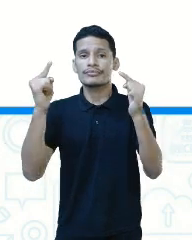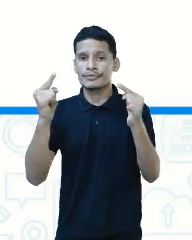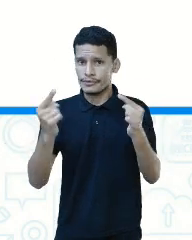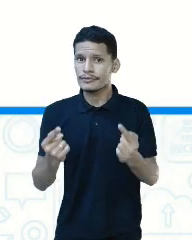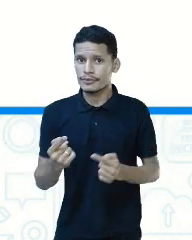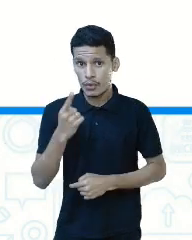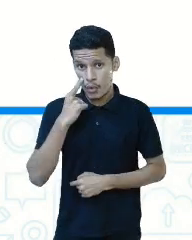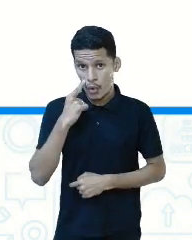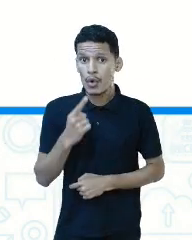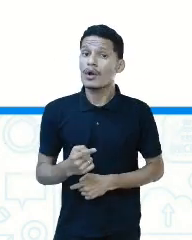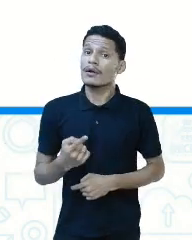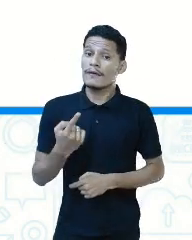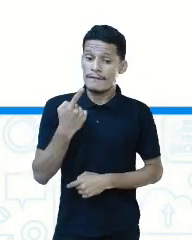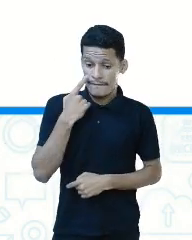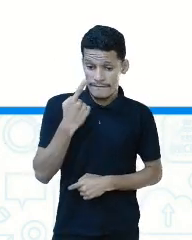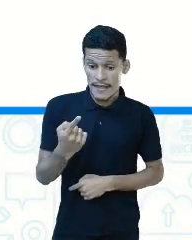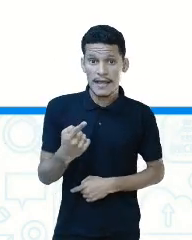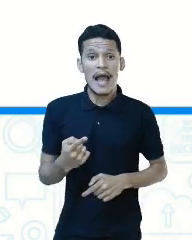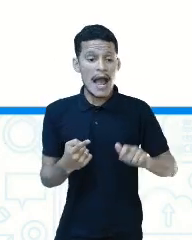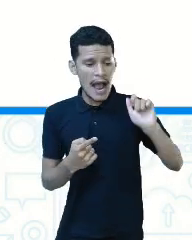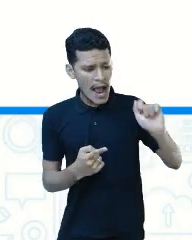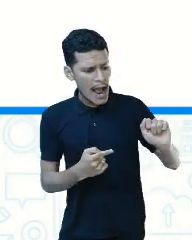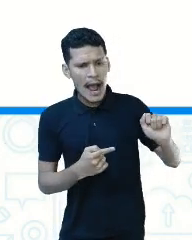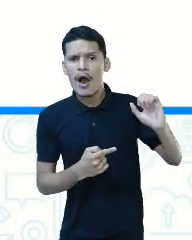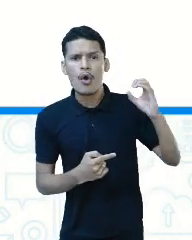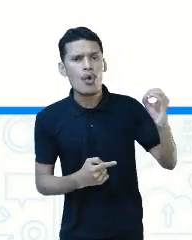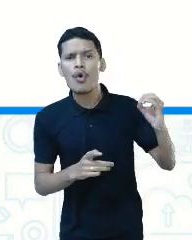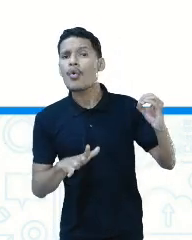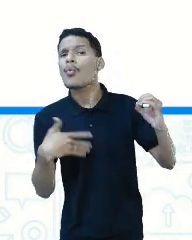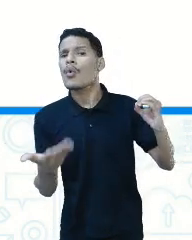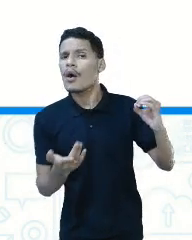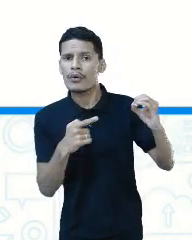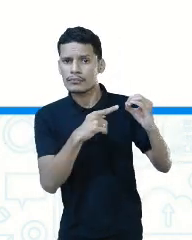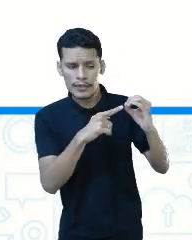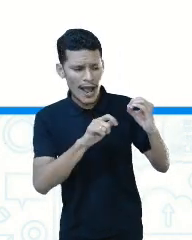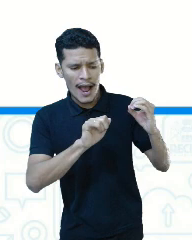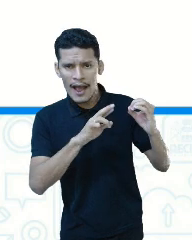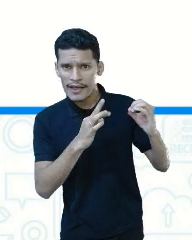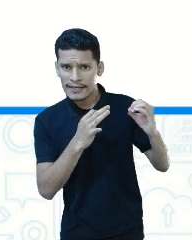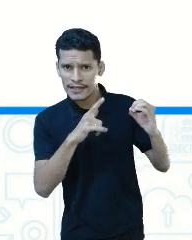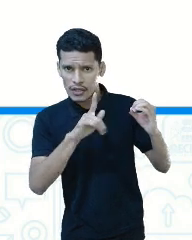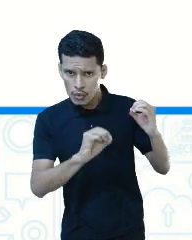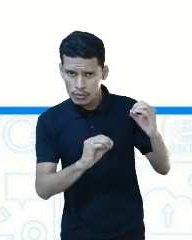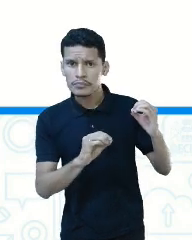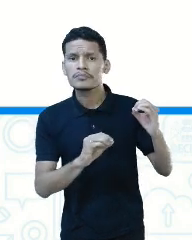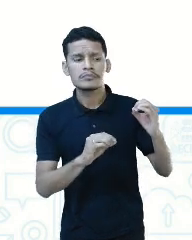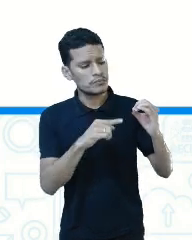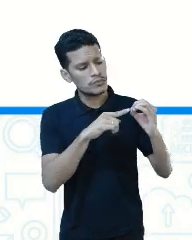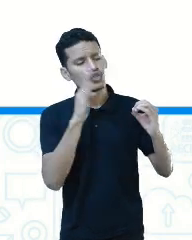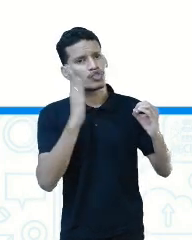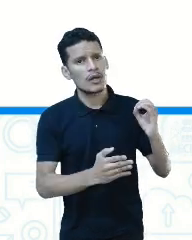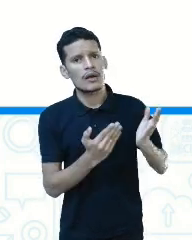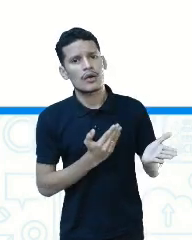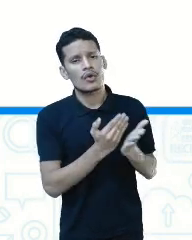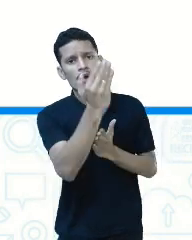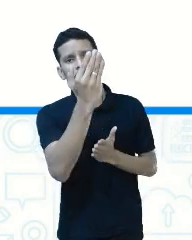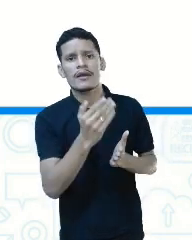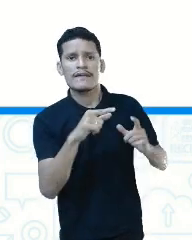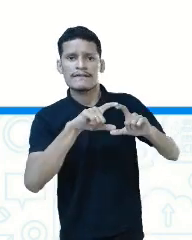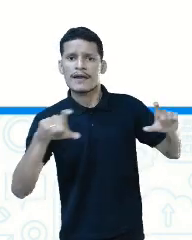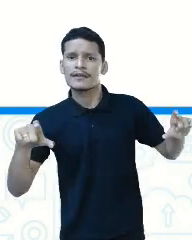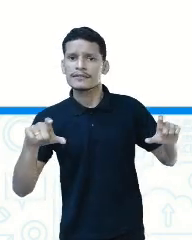bem, olha o artigo que está no começo da frase. Lembra que eu falei sobre os artigos? O, a, os, as, uma, uns e